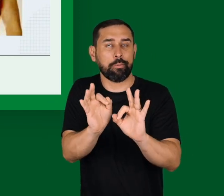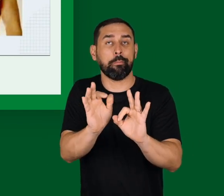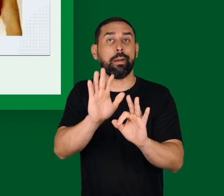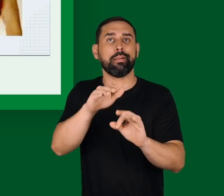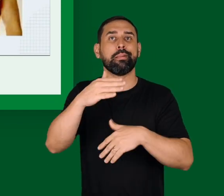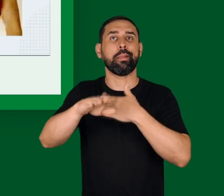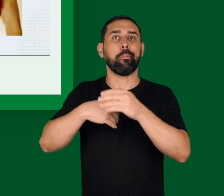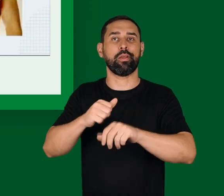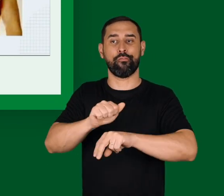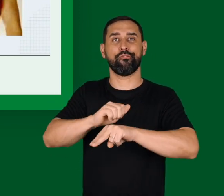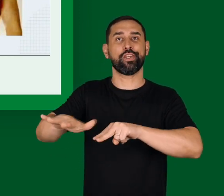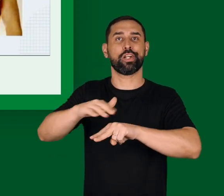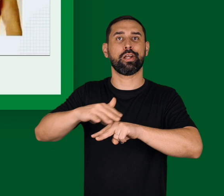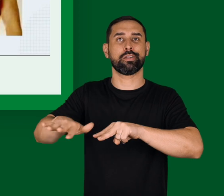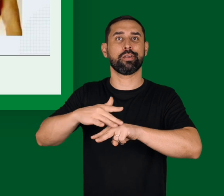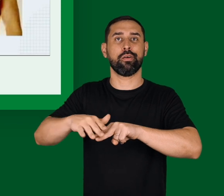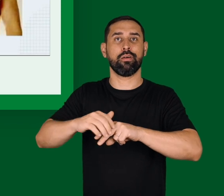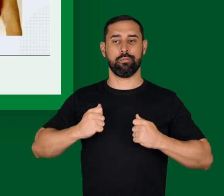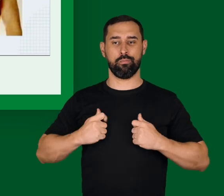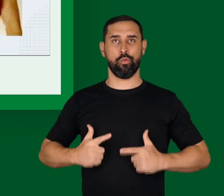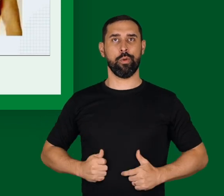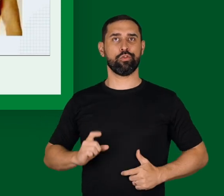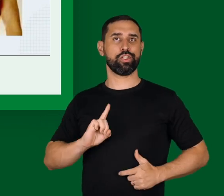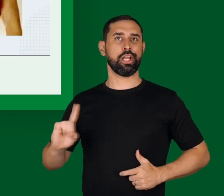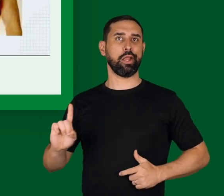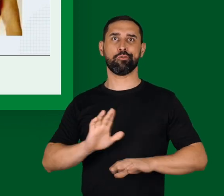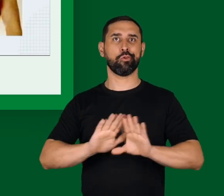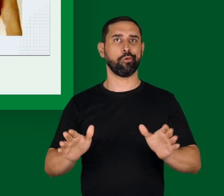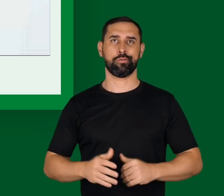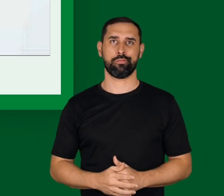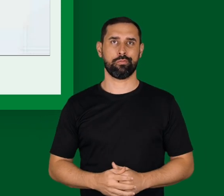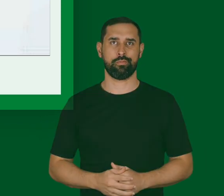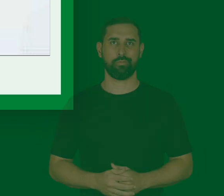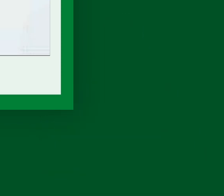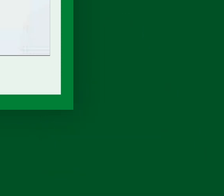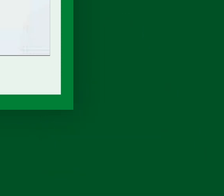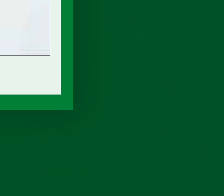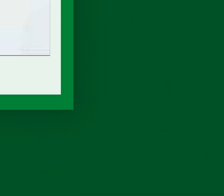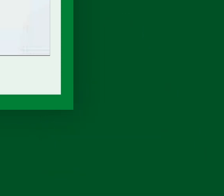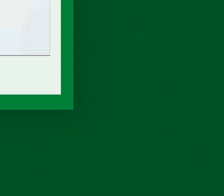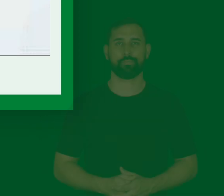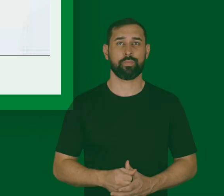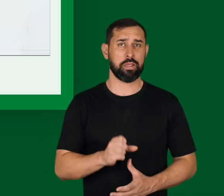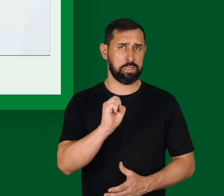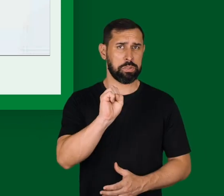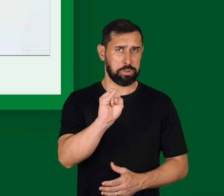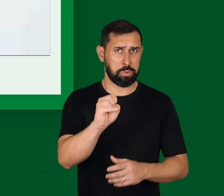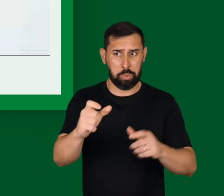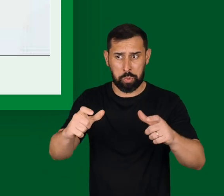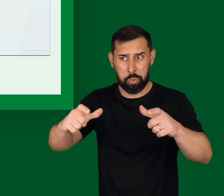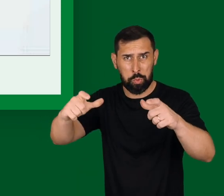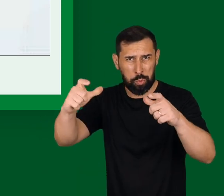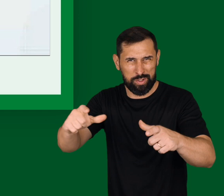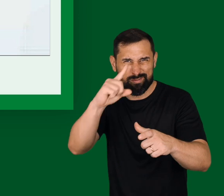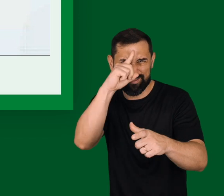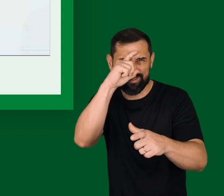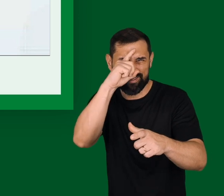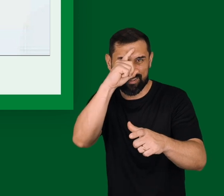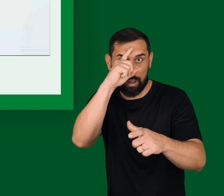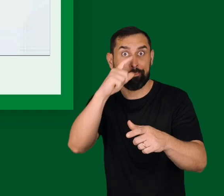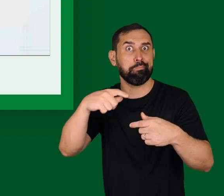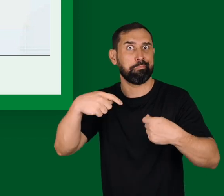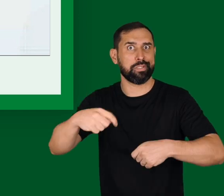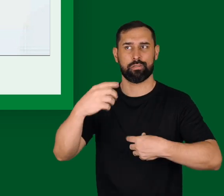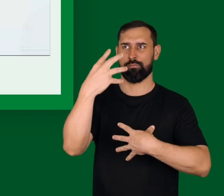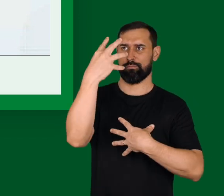intubação seletiva e vá lá estar ventilando só o pulmão direito, né. E após, né, óbvio, se a gente estiver